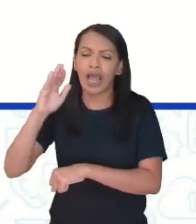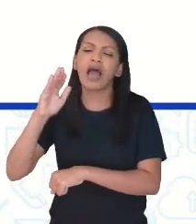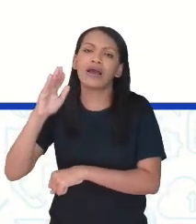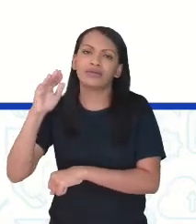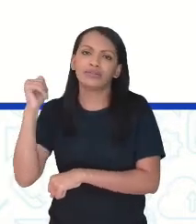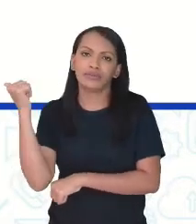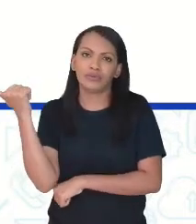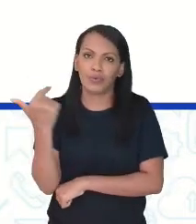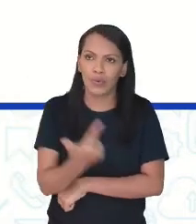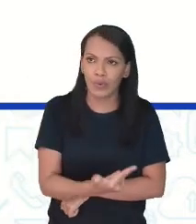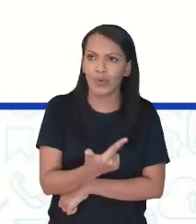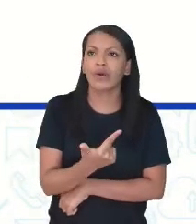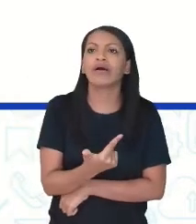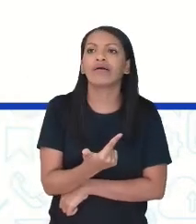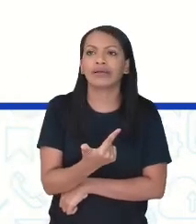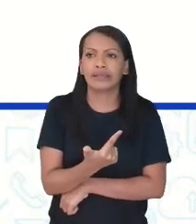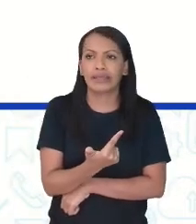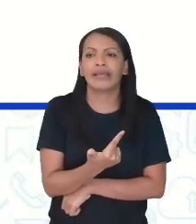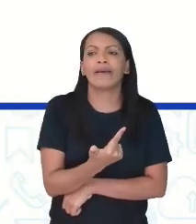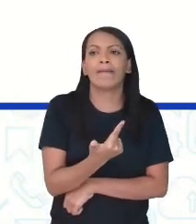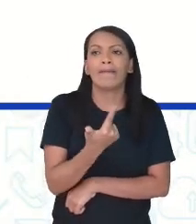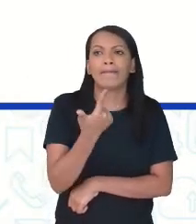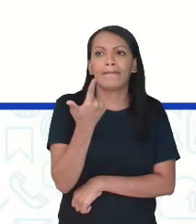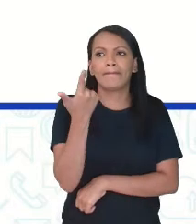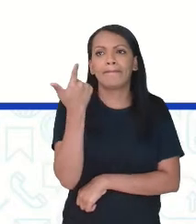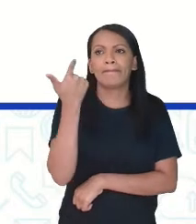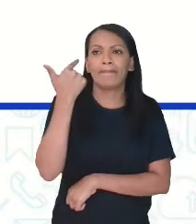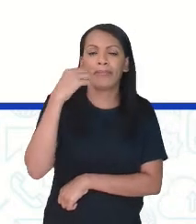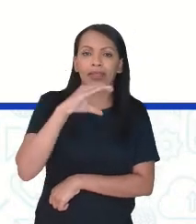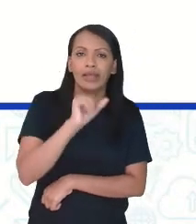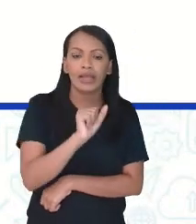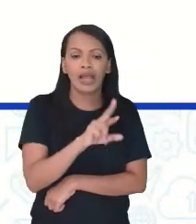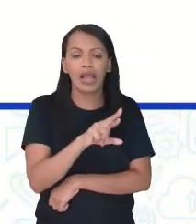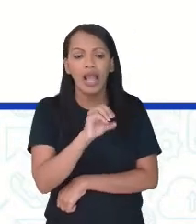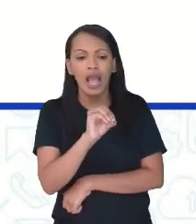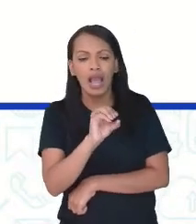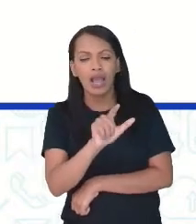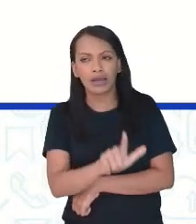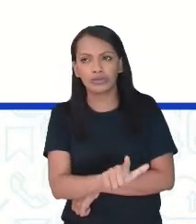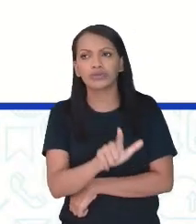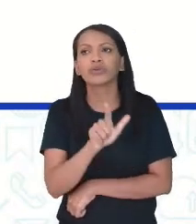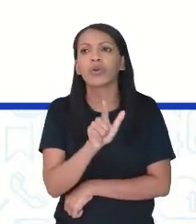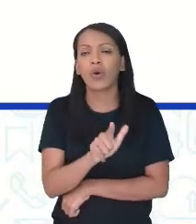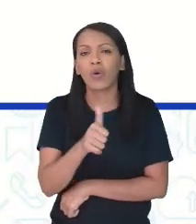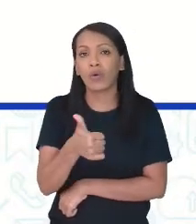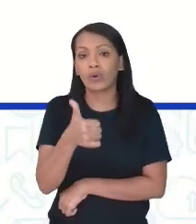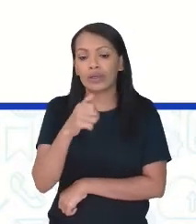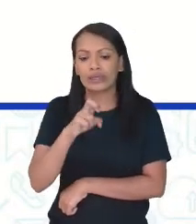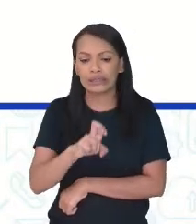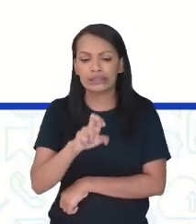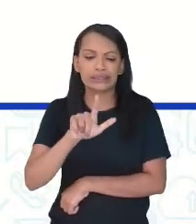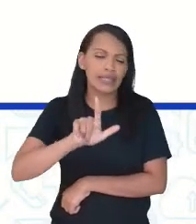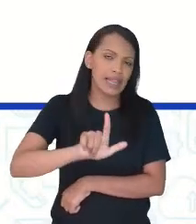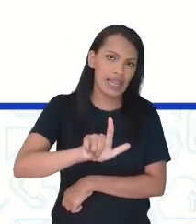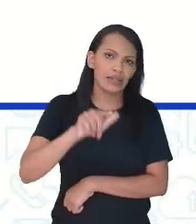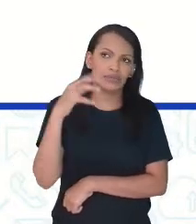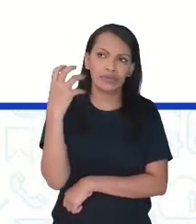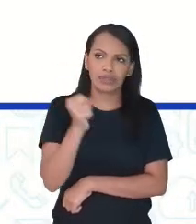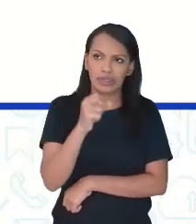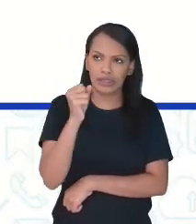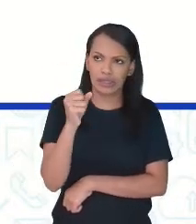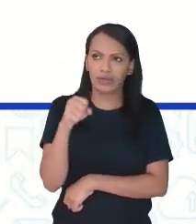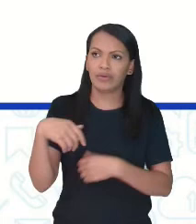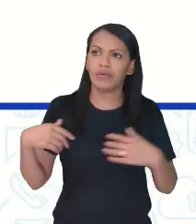que foi dado aqui é a mesma ideia do problema anterior. A gente tem aí a soma